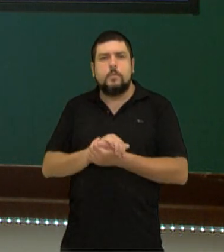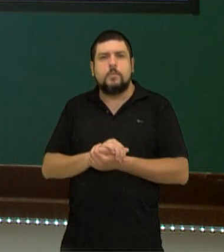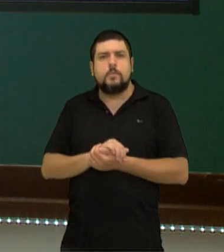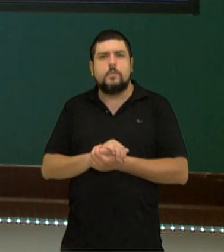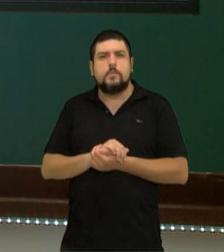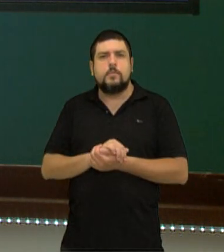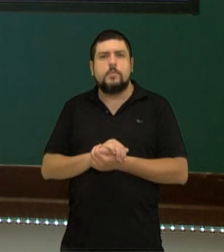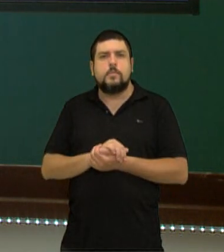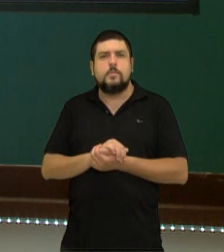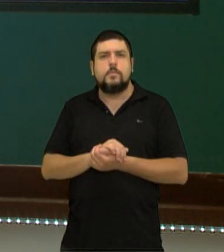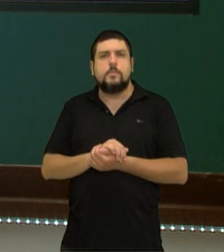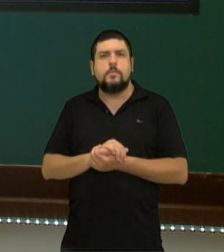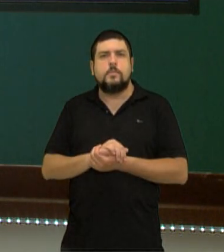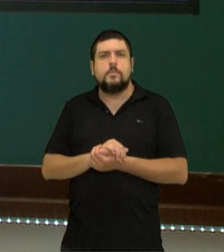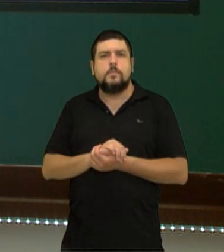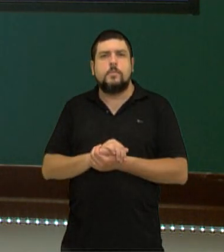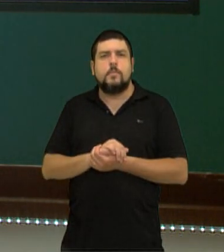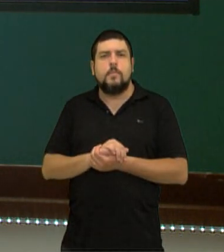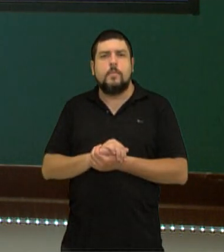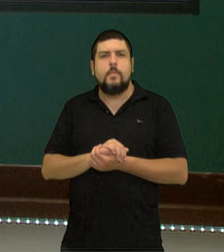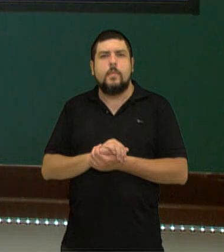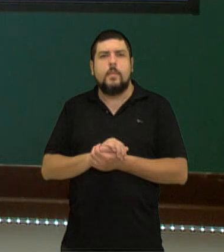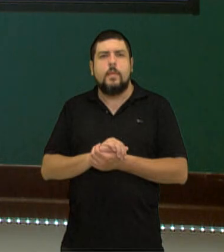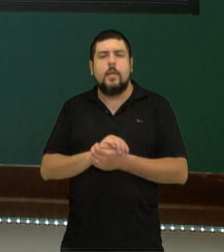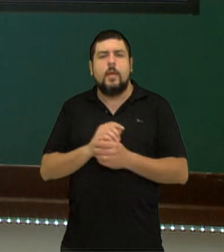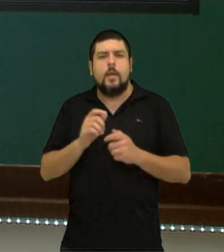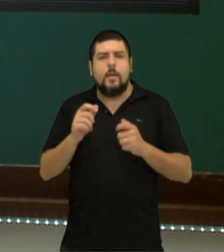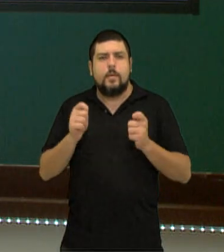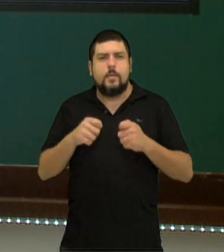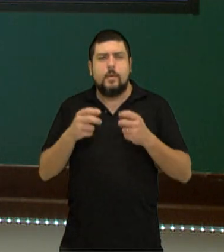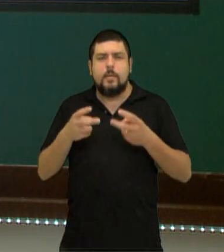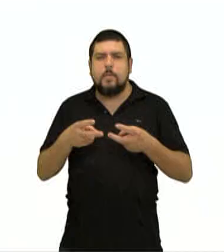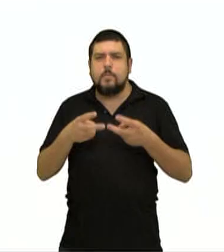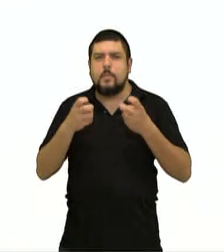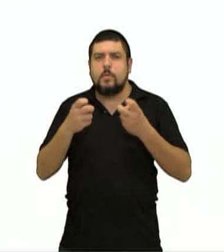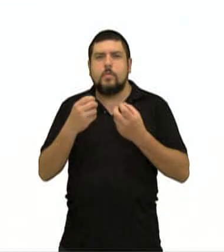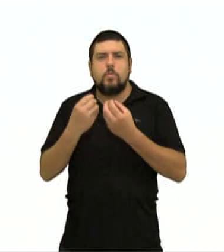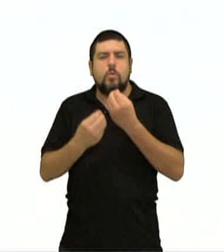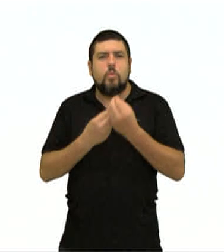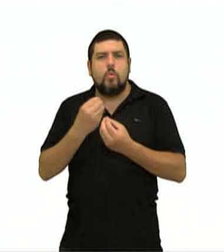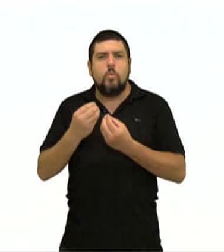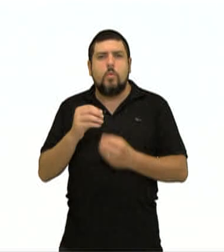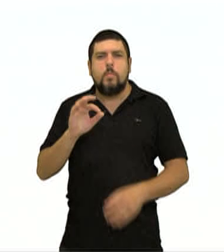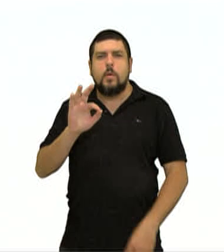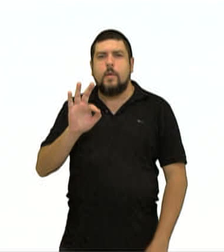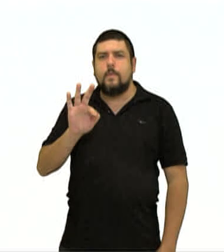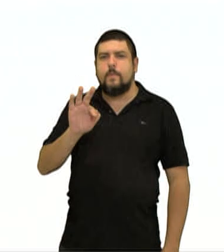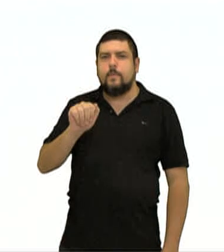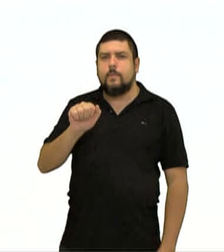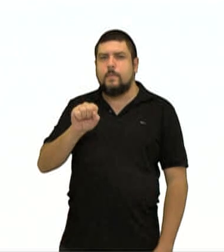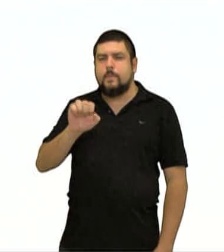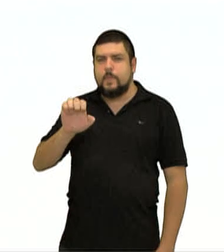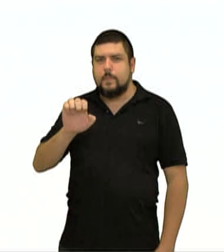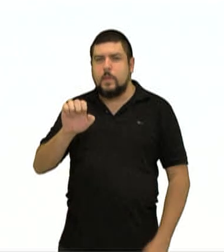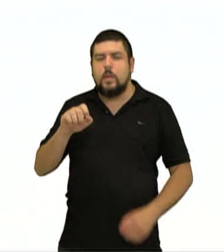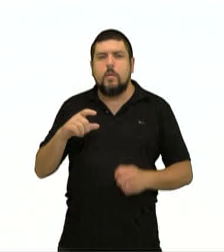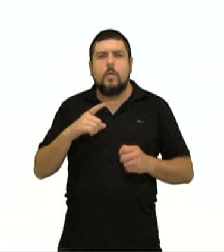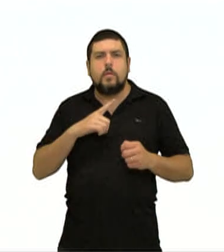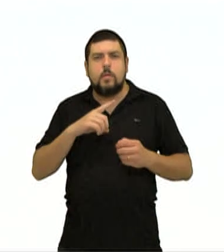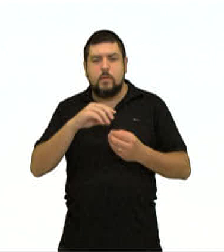É possível observar as distinções de fases. Então, mais de uma tem uma mistura do